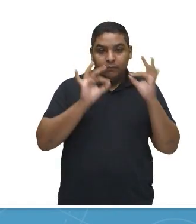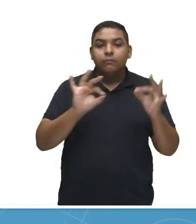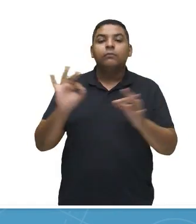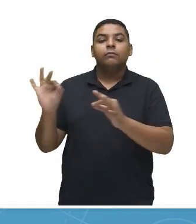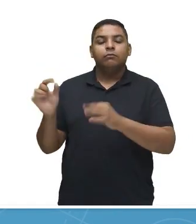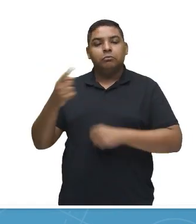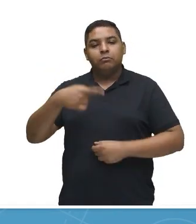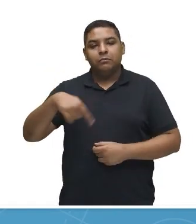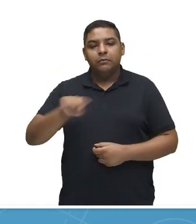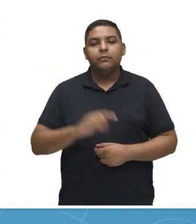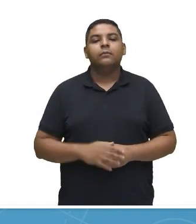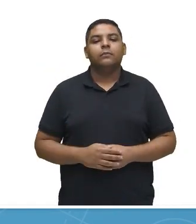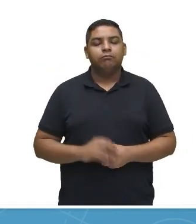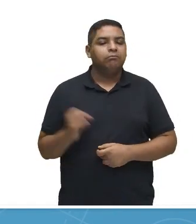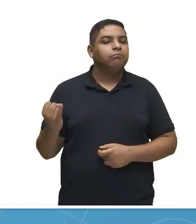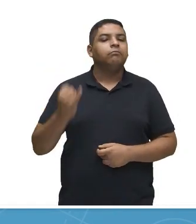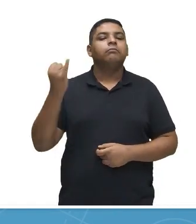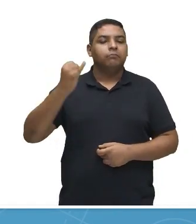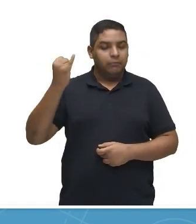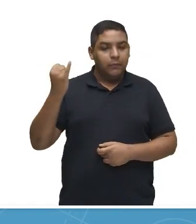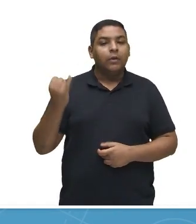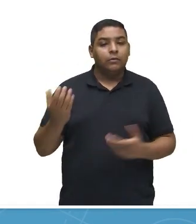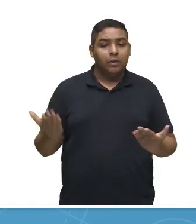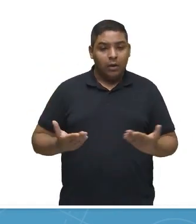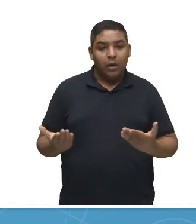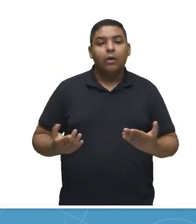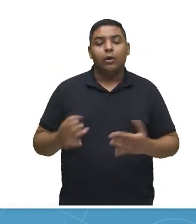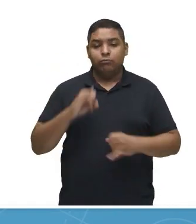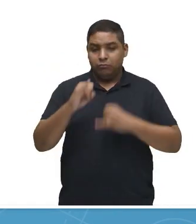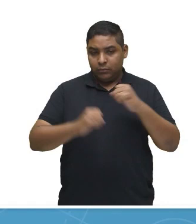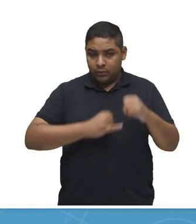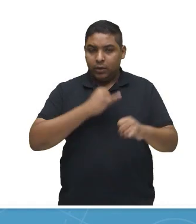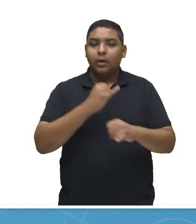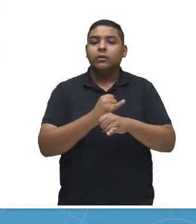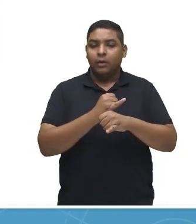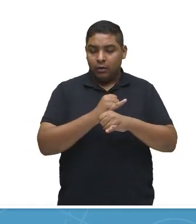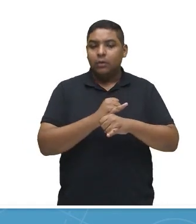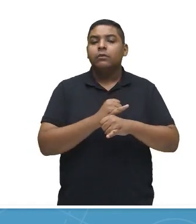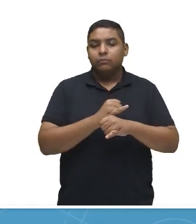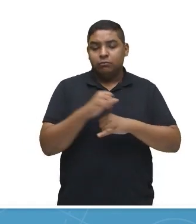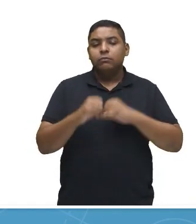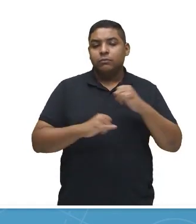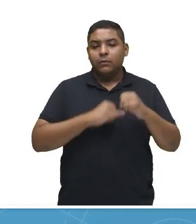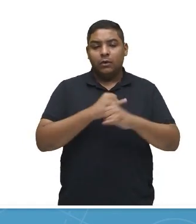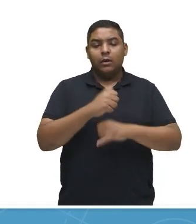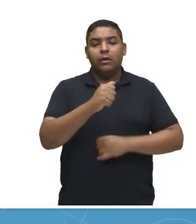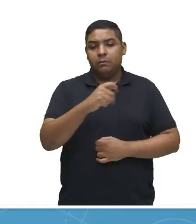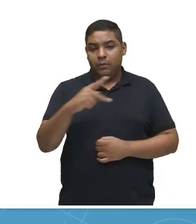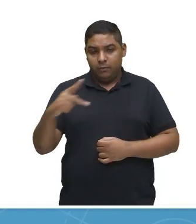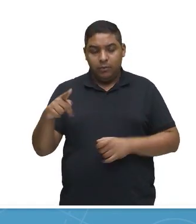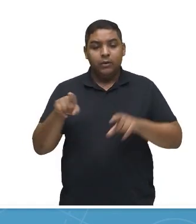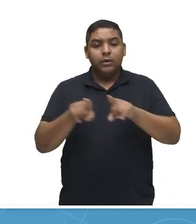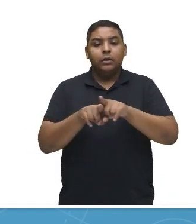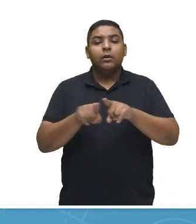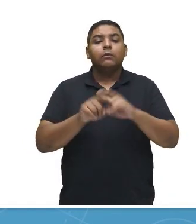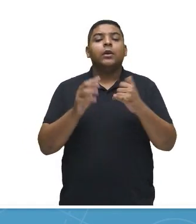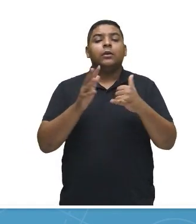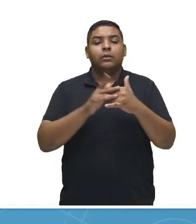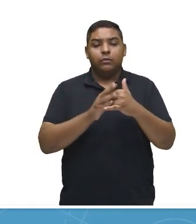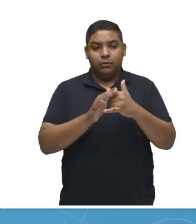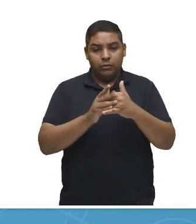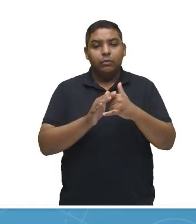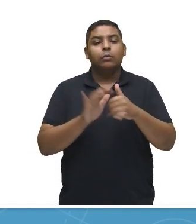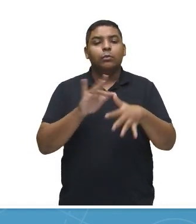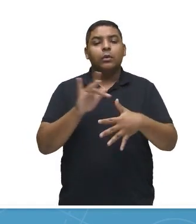importante. Nós estamos ao vivo agora no nosso aplicativo do Aula em Casa e também no YouTube e nas